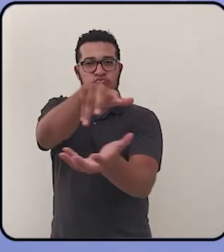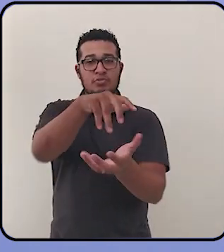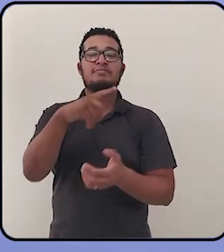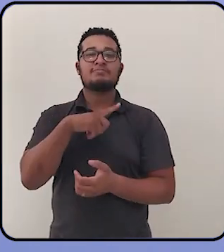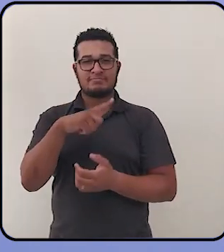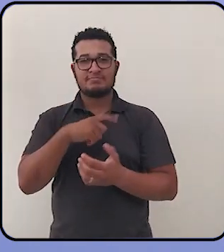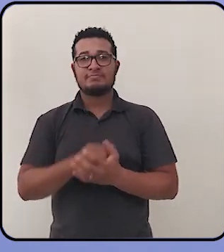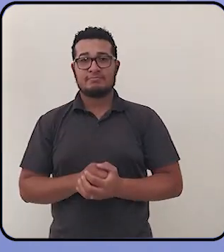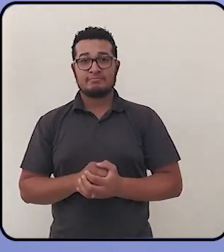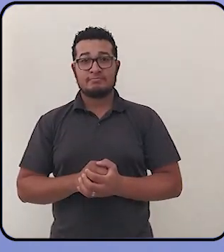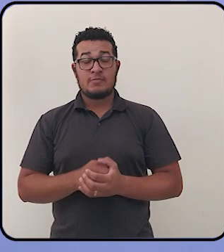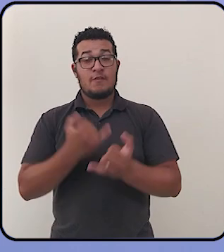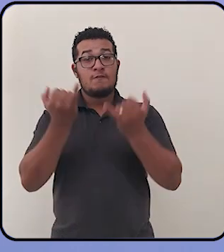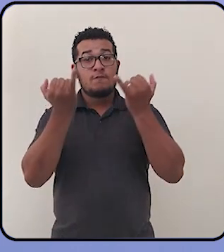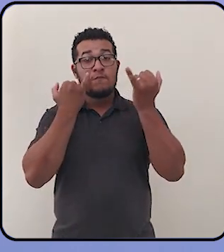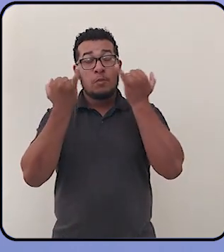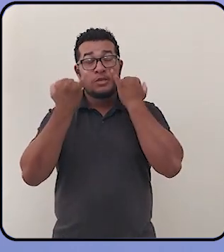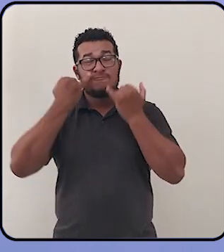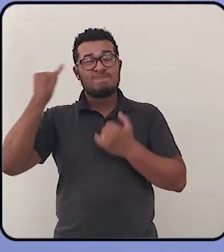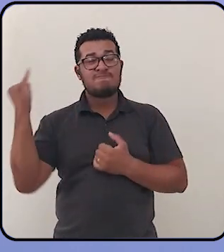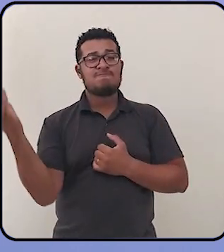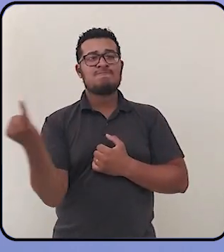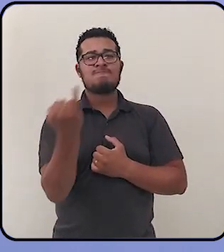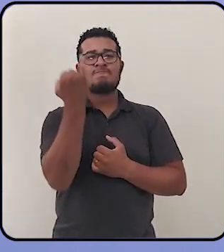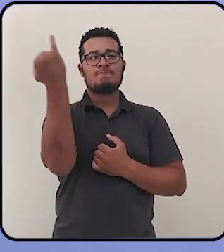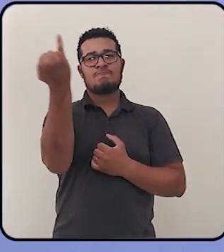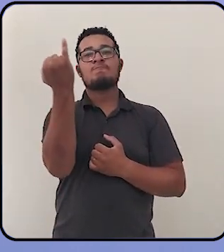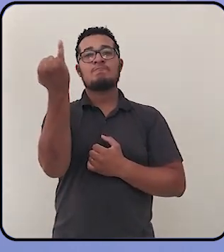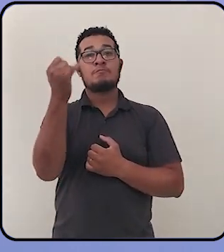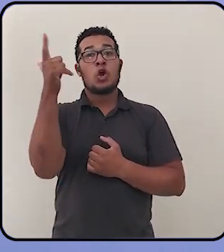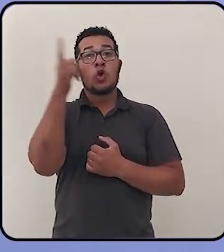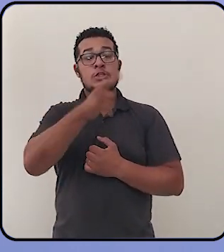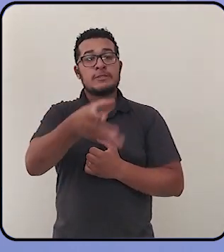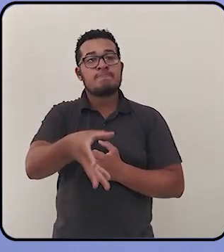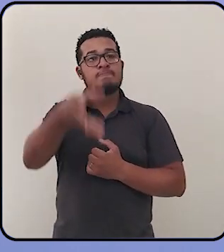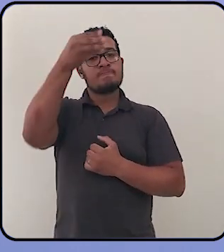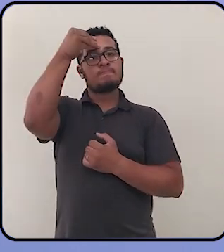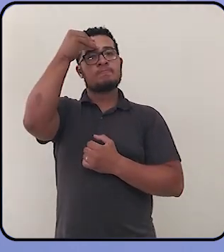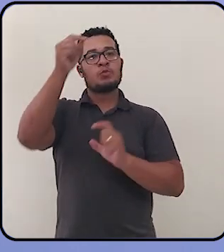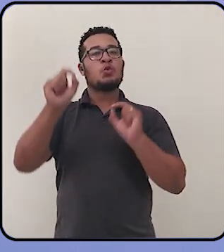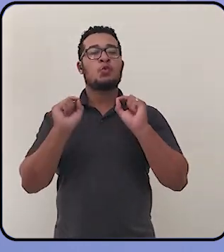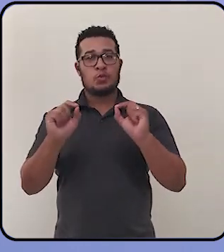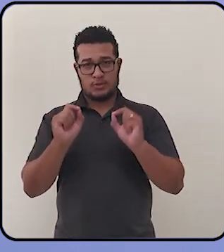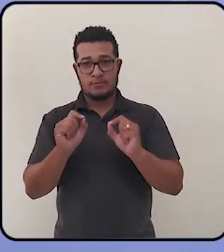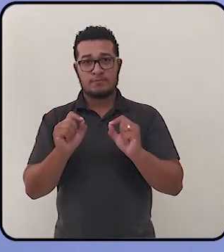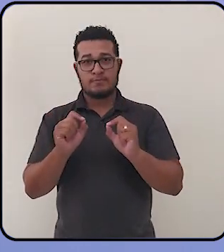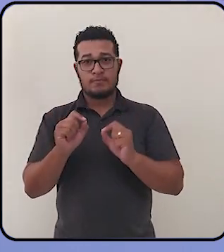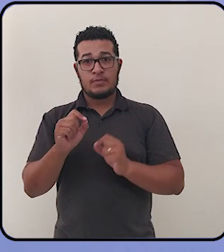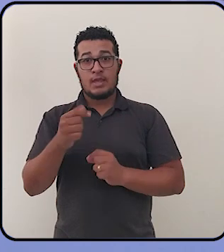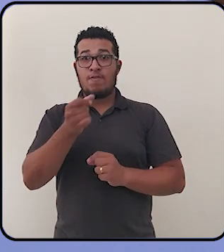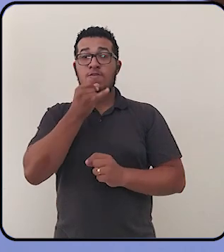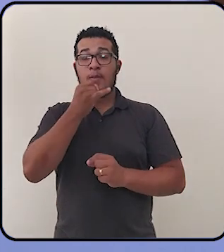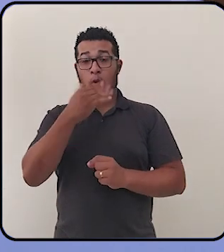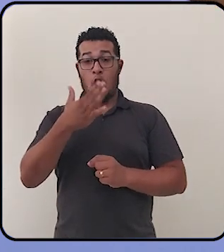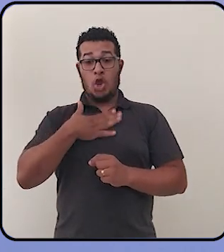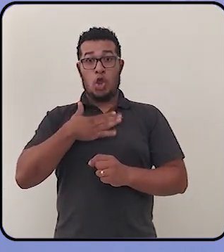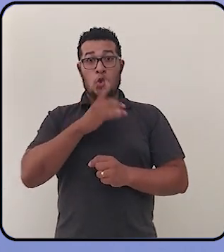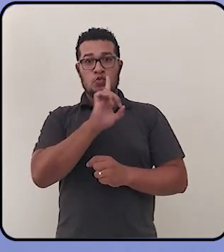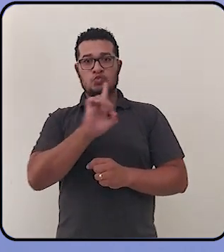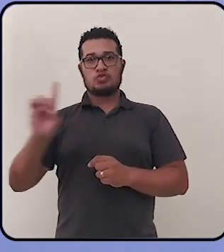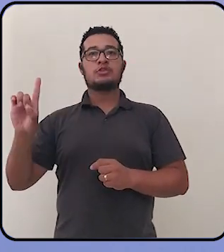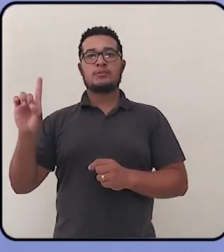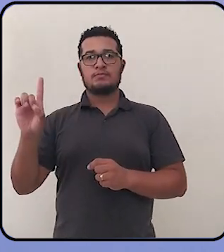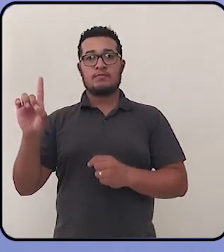Uma primeira informação muito importante para a gente levar consigo. À sua direita,